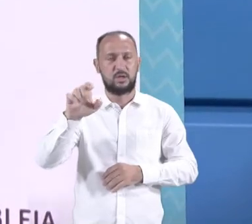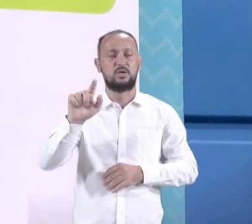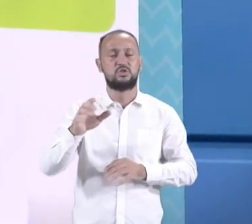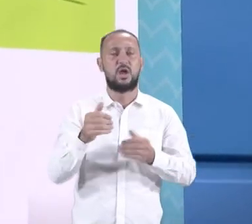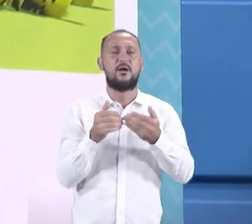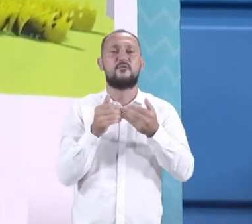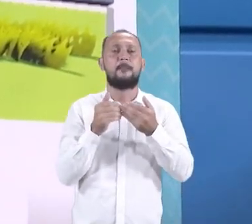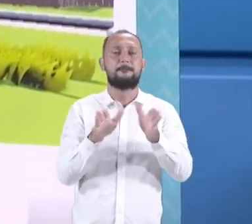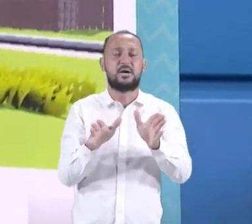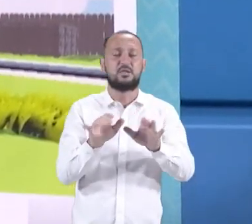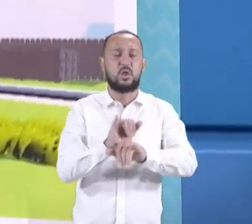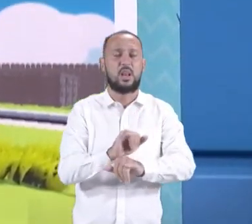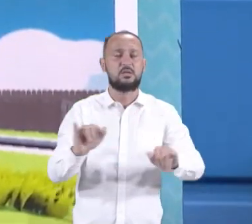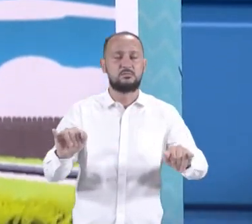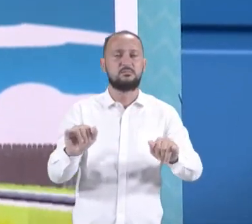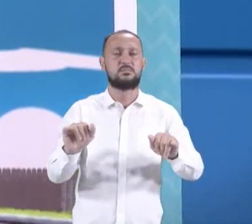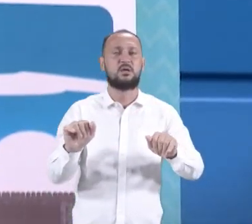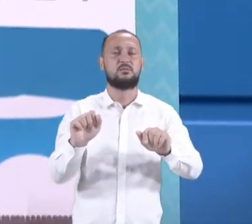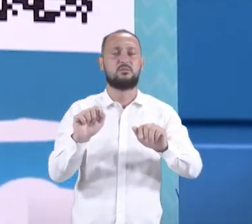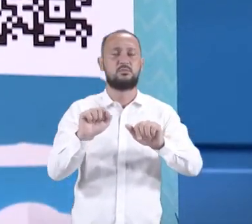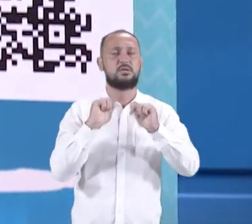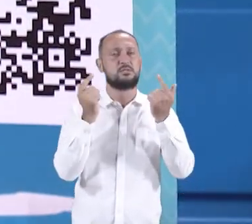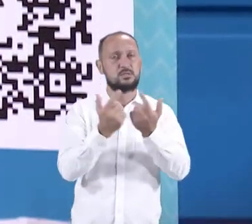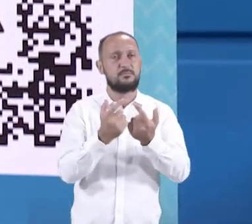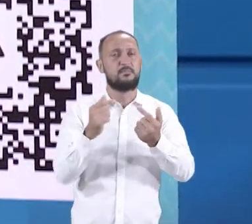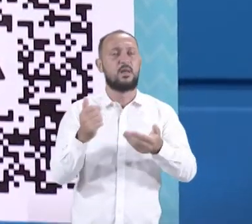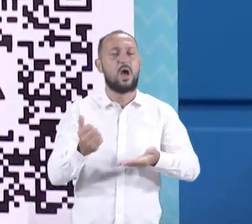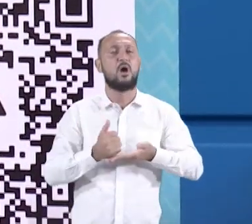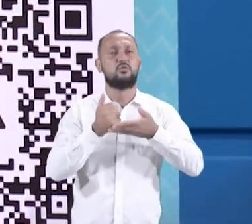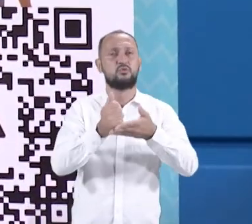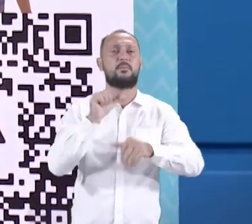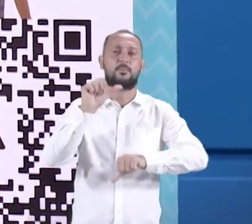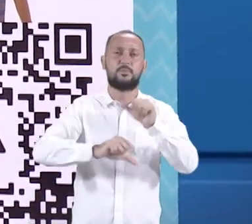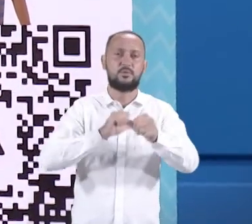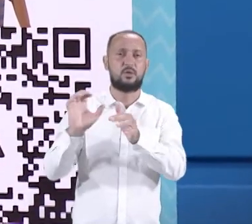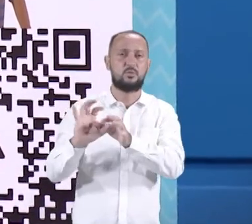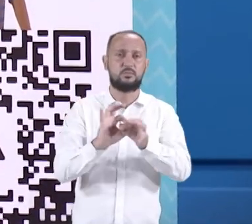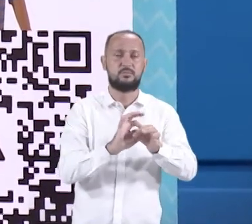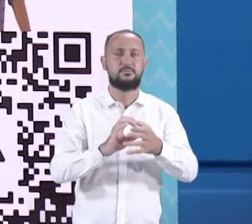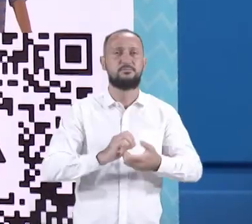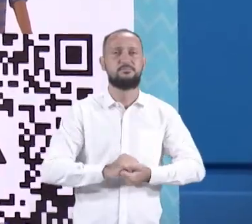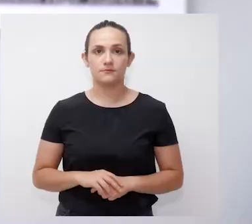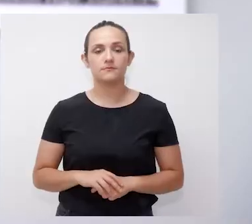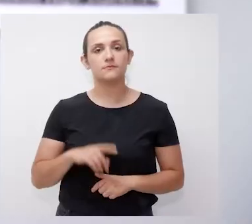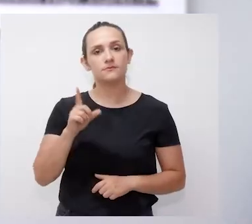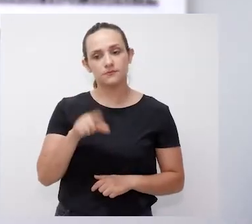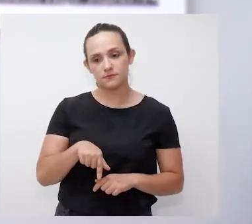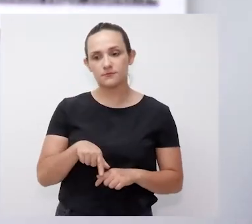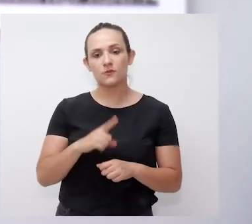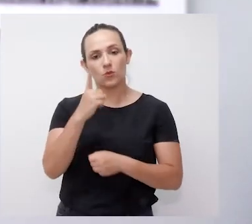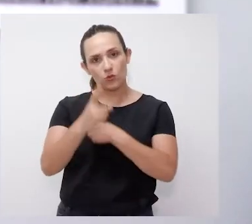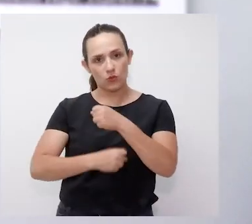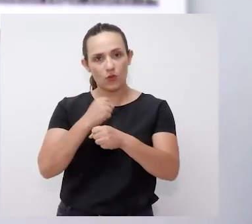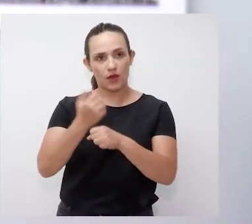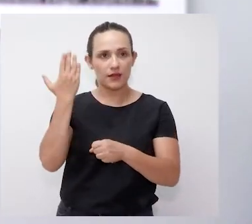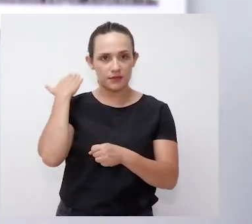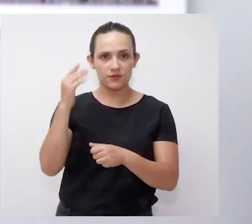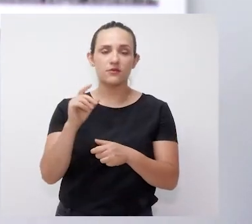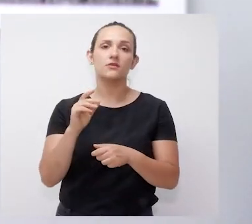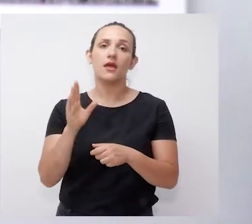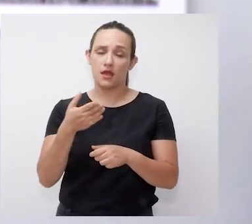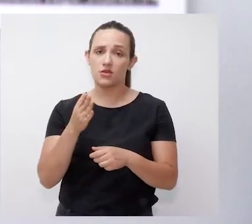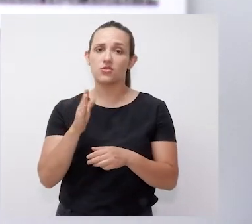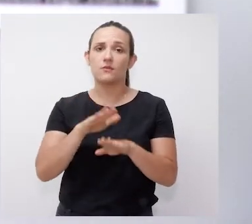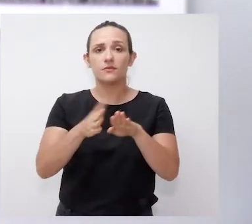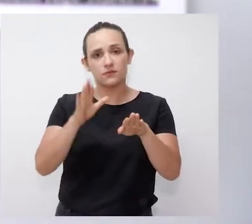game, lançado na Assembleia Legislativa, é um grande aliado para mudar esse cenário. Ao longo do ano, a mesa